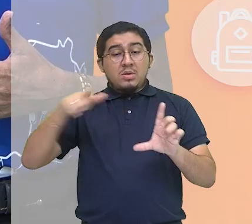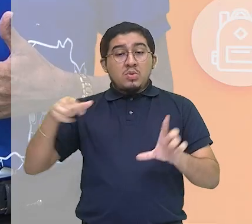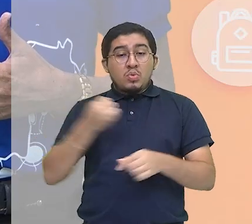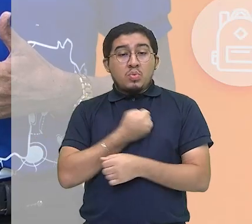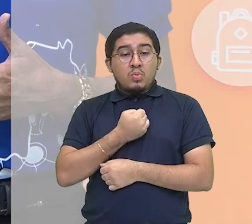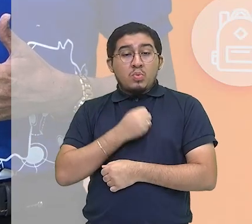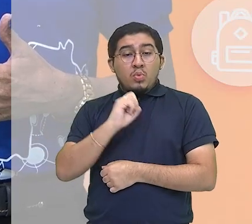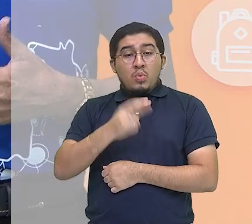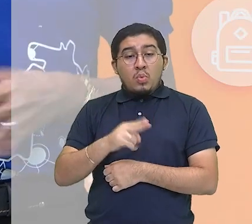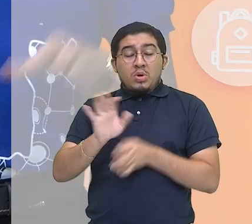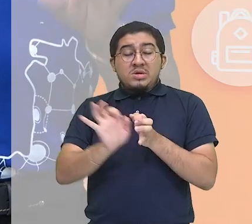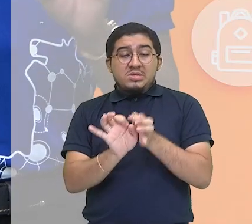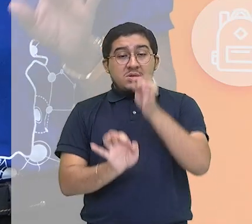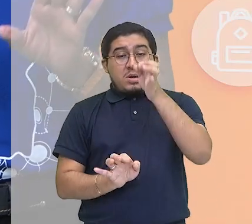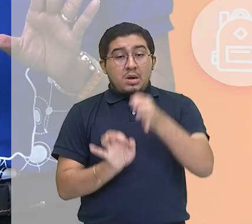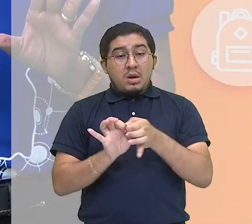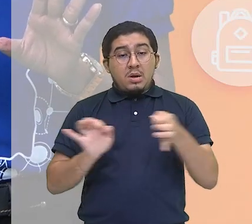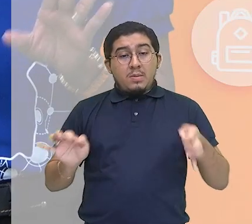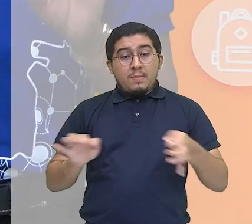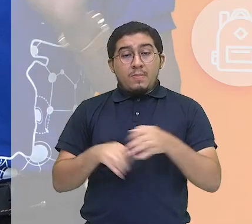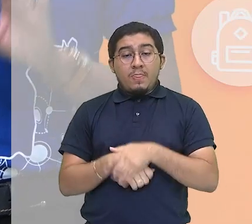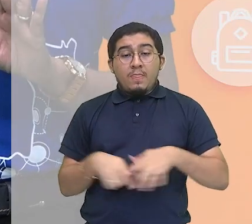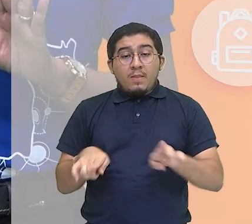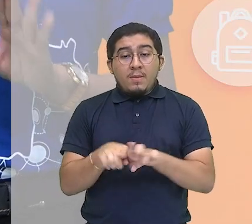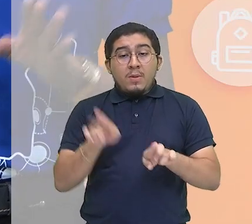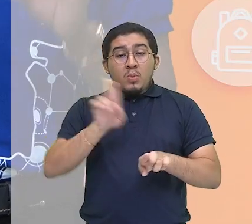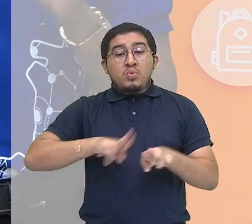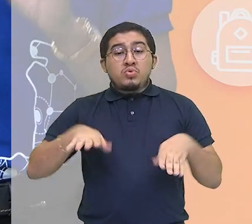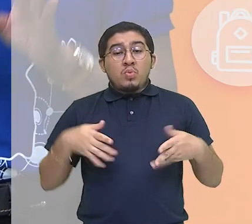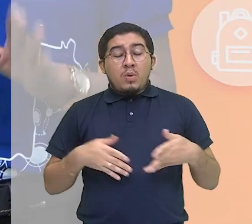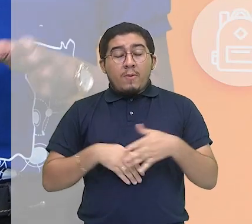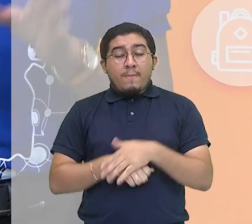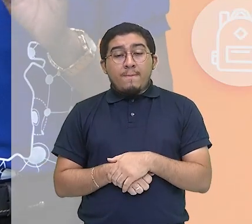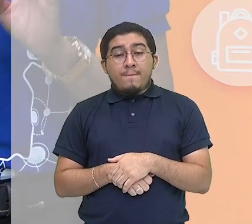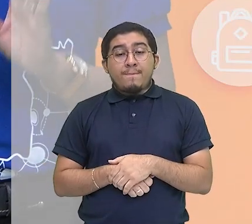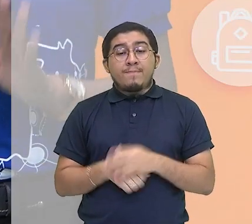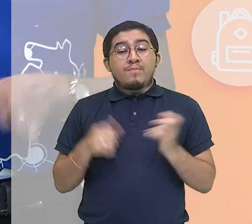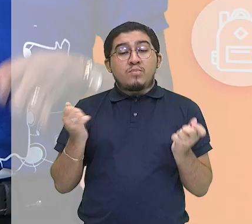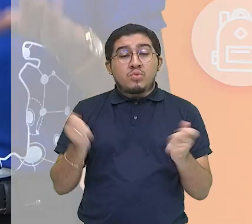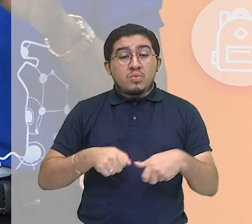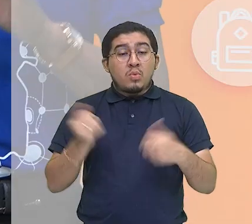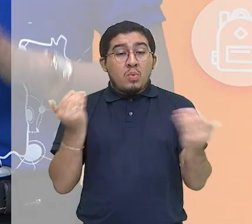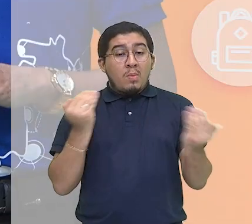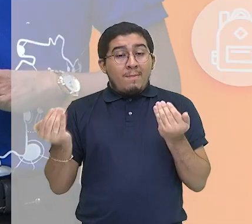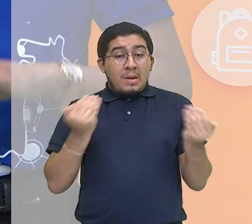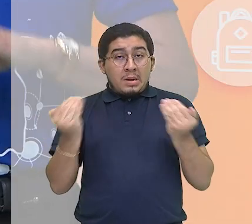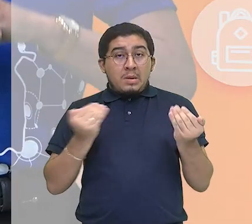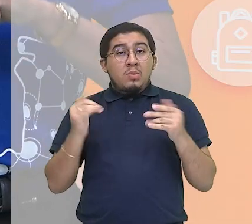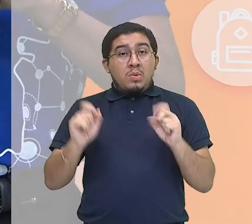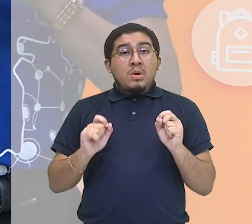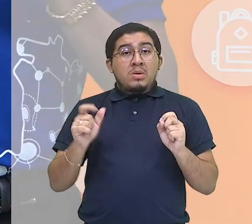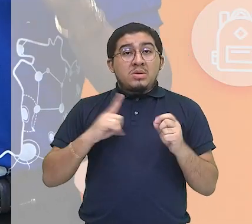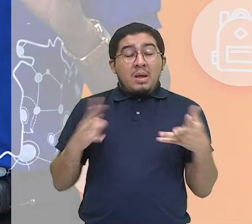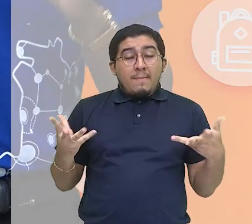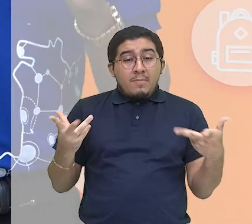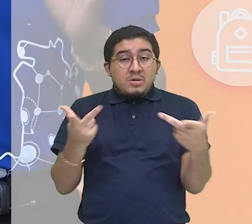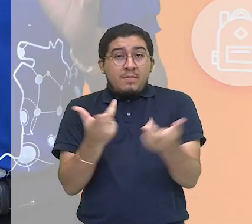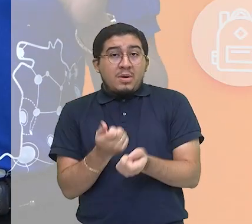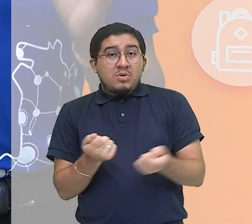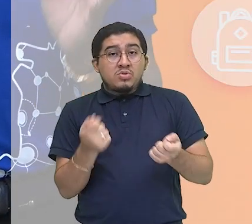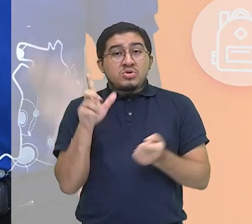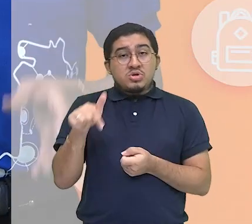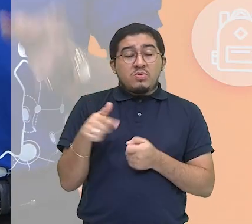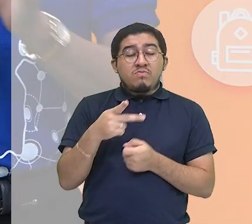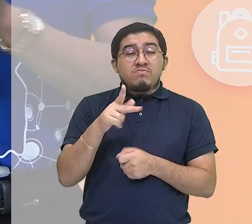ou escalas. O uso. Qual é o uso? Permitem comparar o desempenho de diferentes